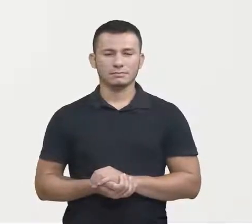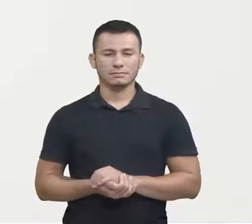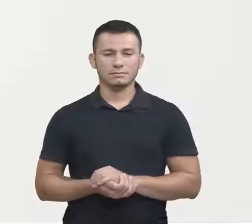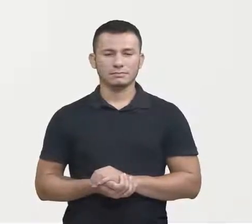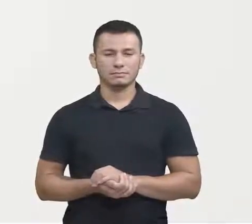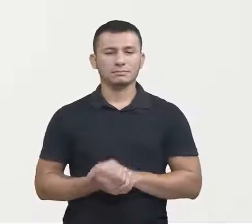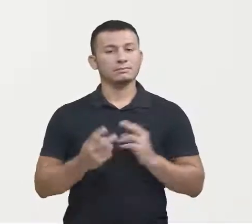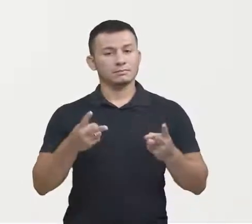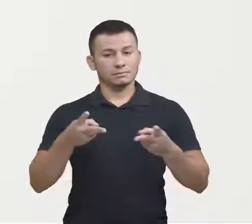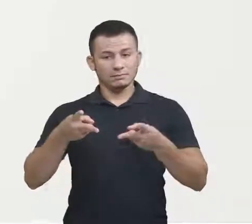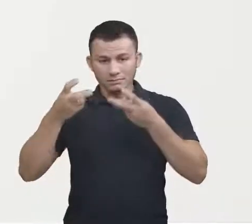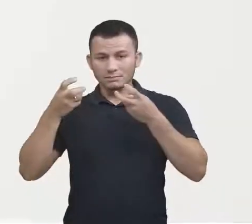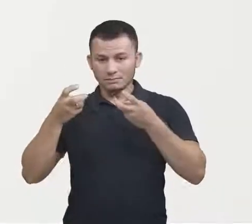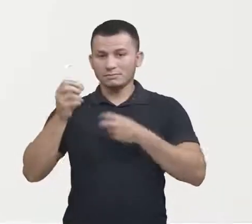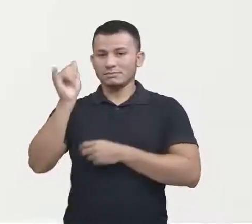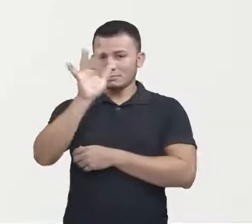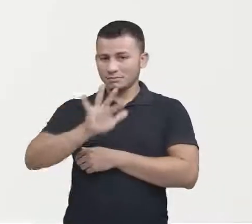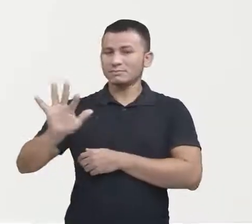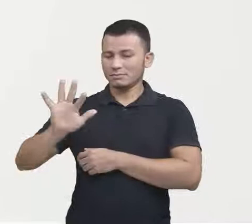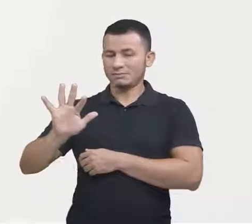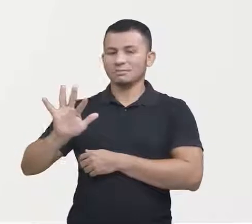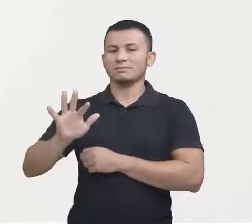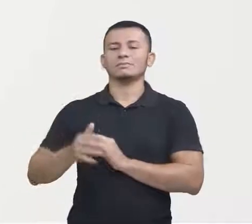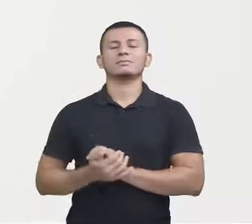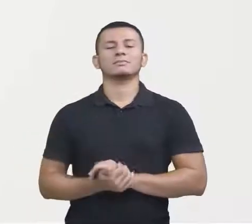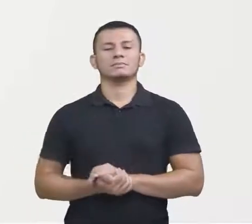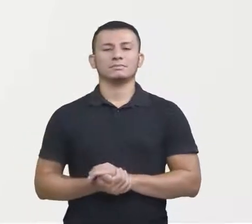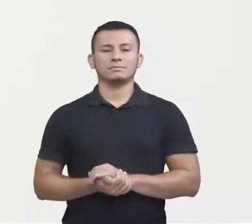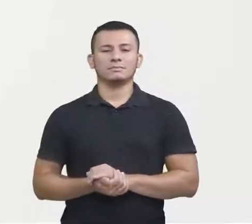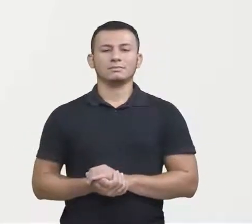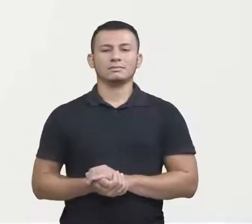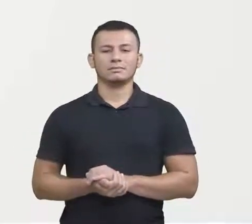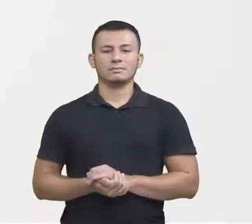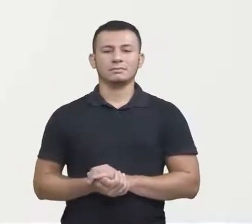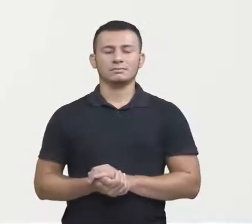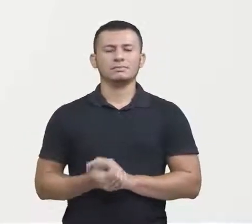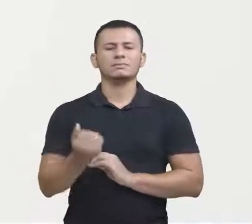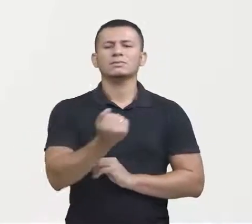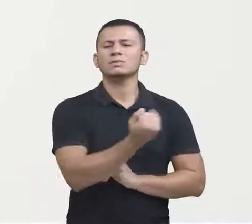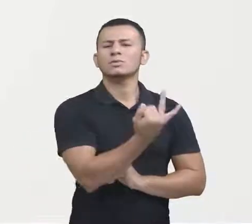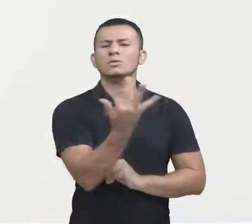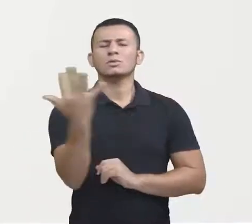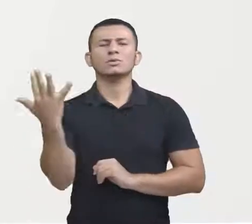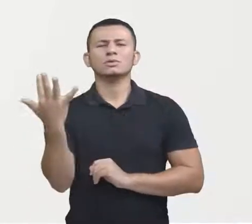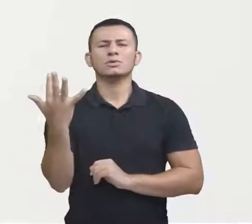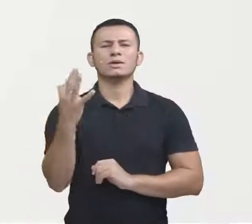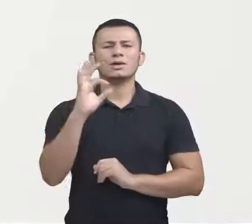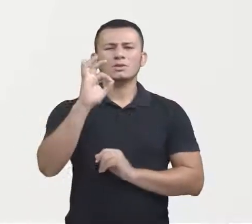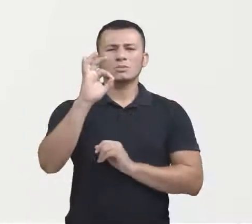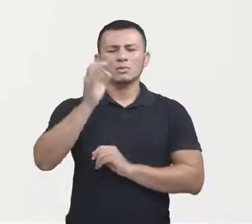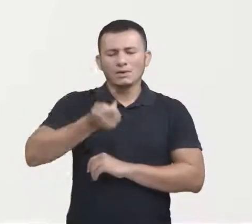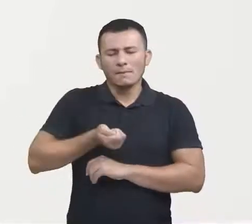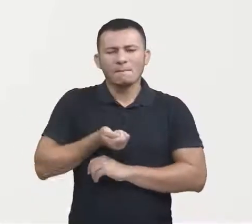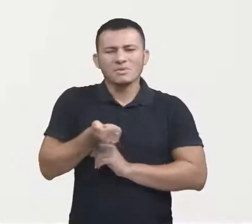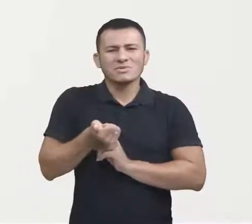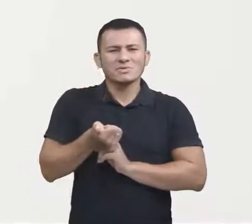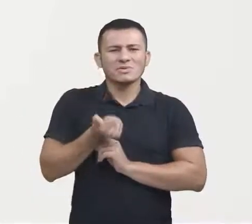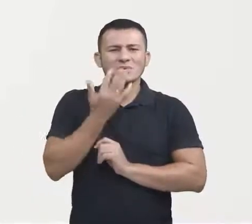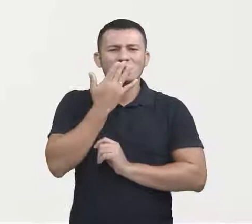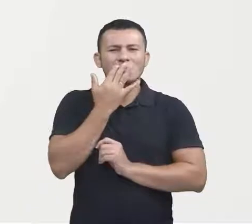e observe a imagem Olha aí a quantidade de bolinhas de gude